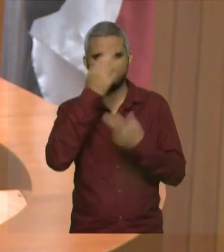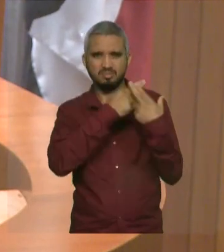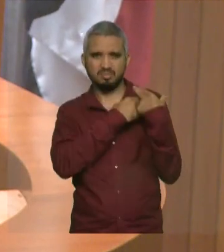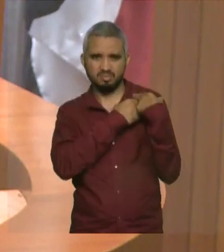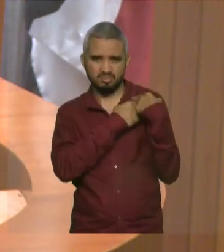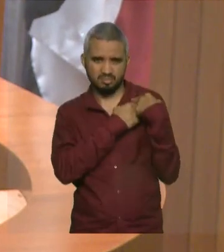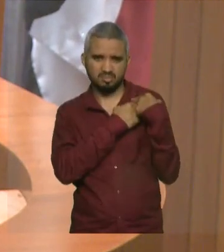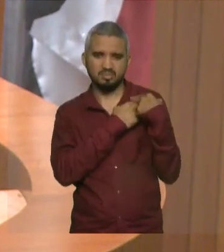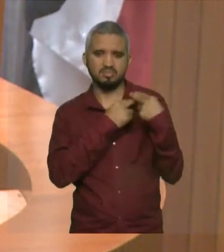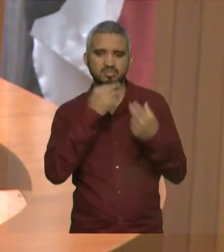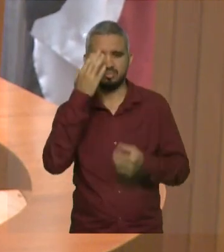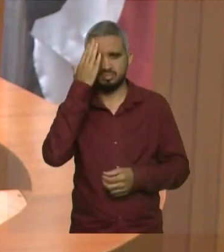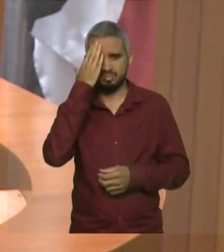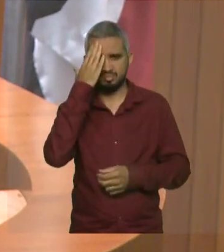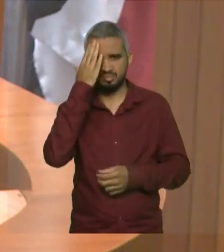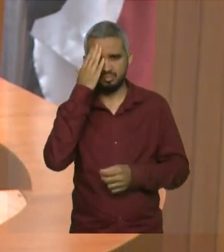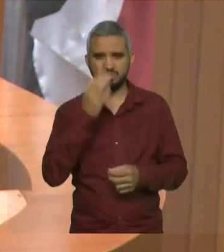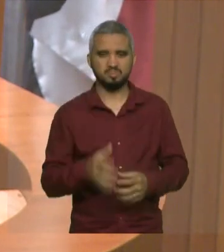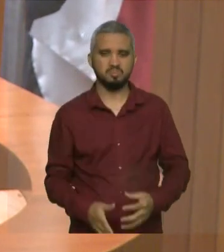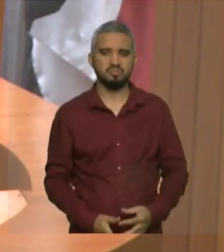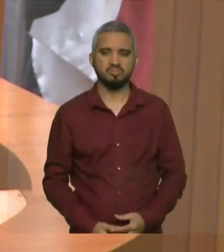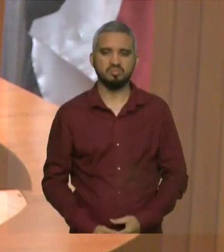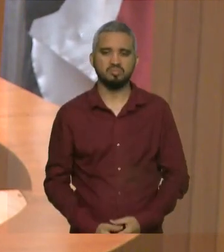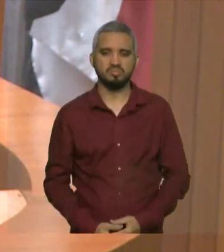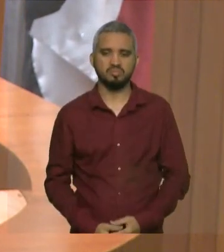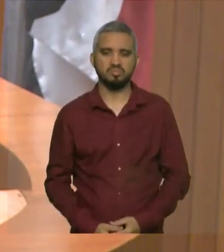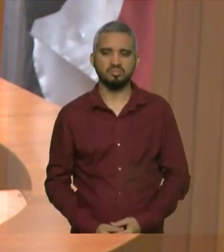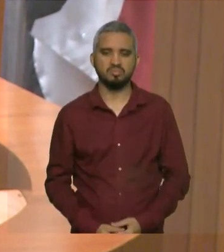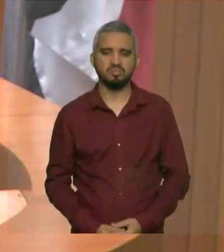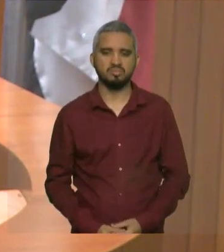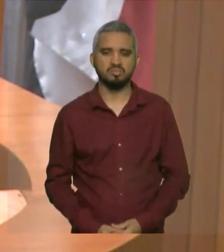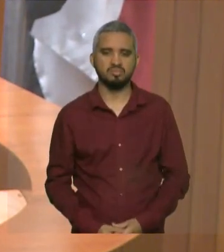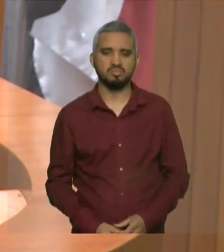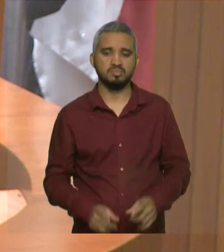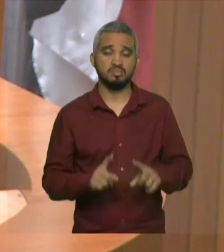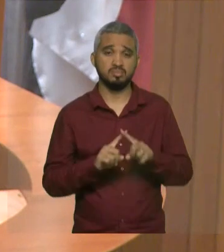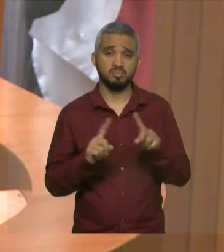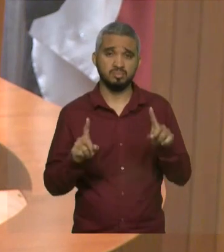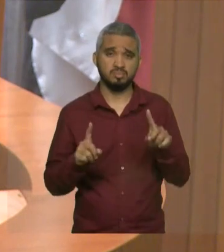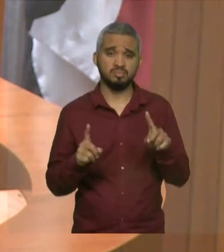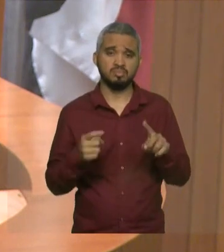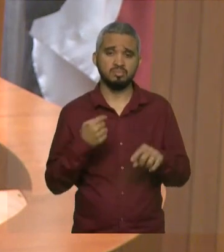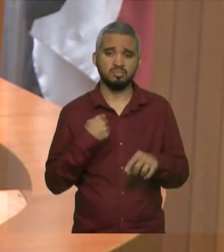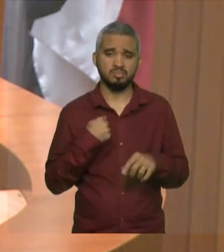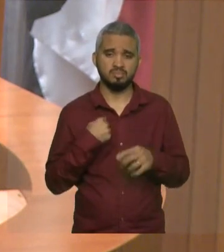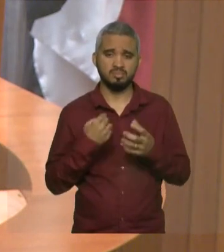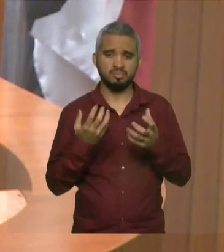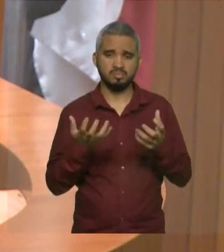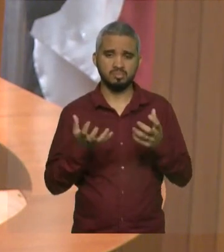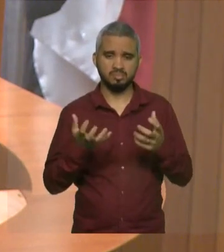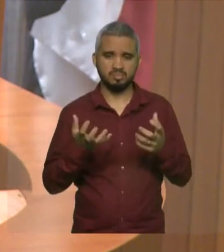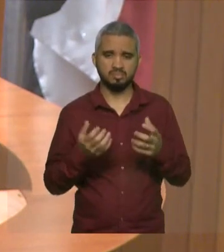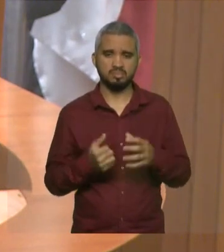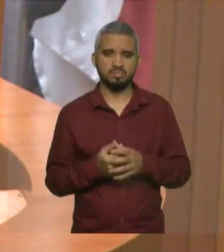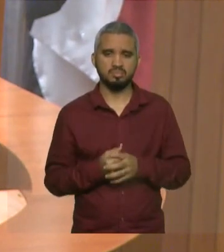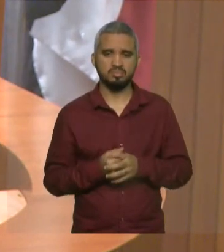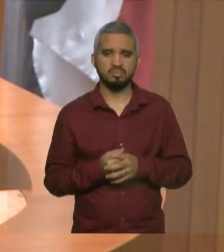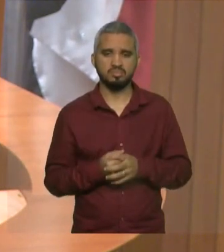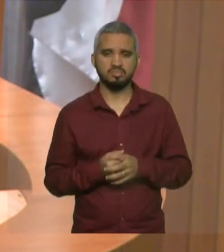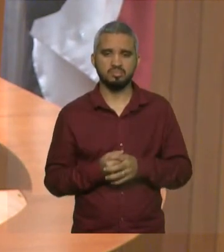na sua função, na sua missão. Mas eu quero aqui, nesse momento, me